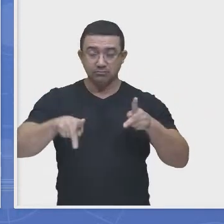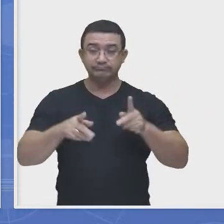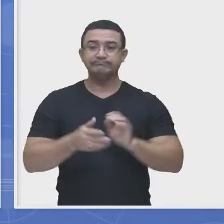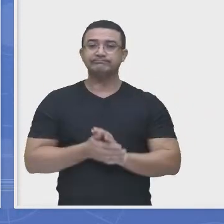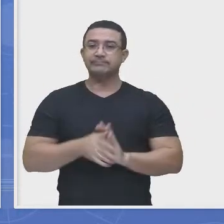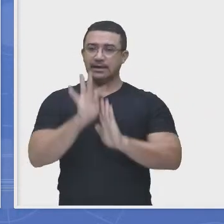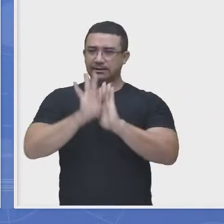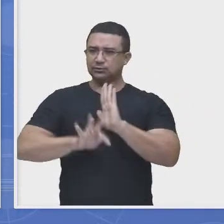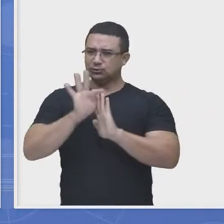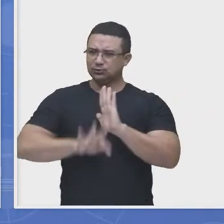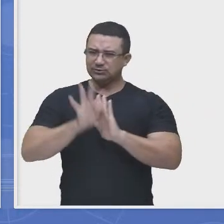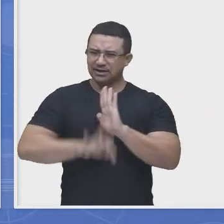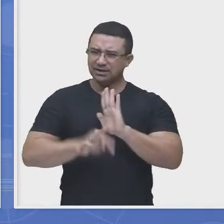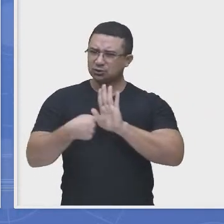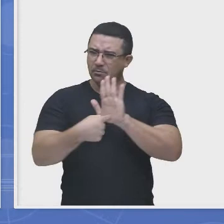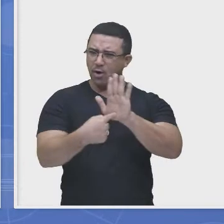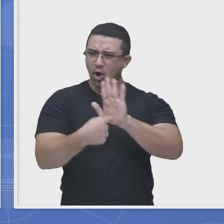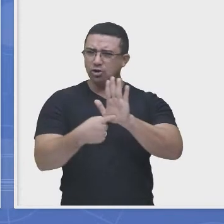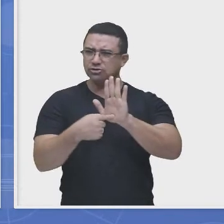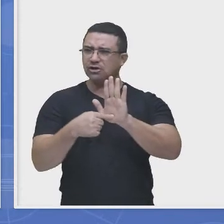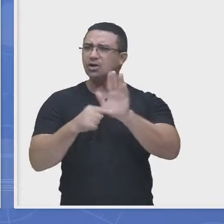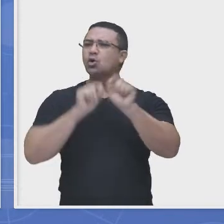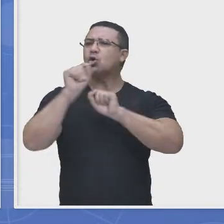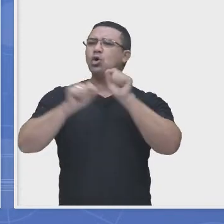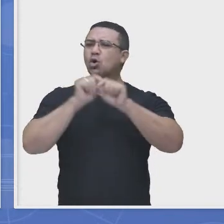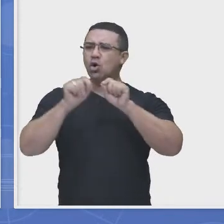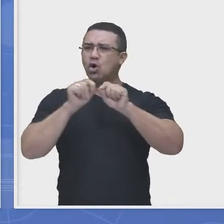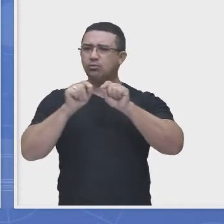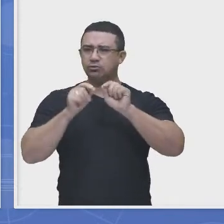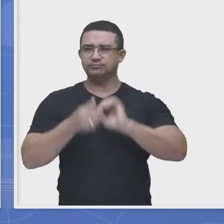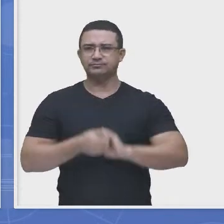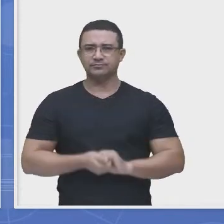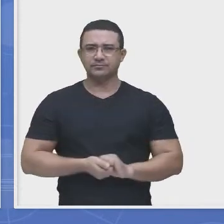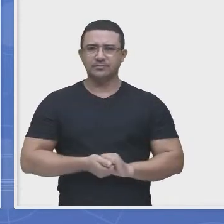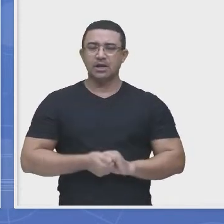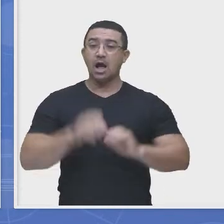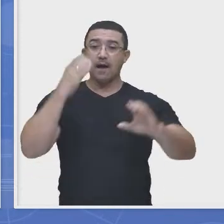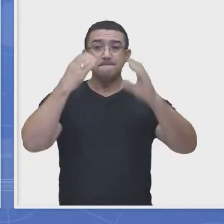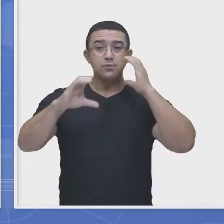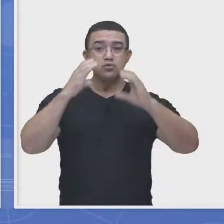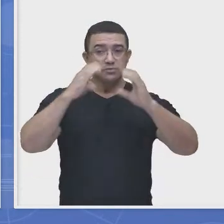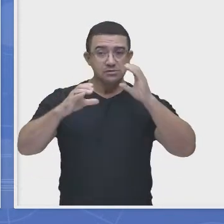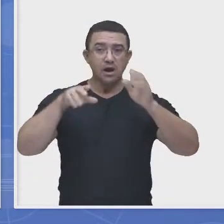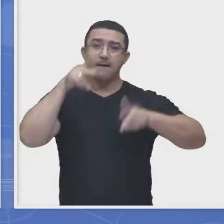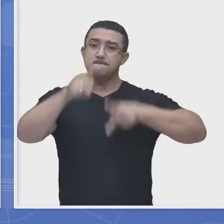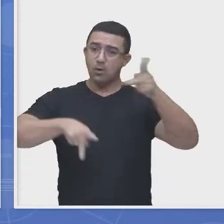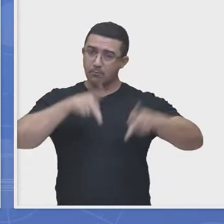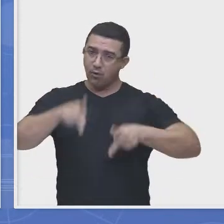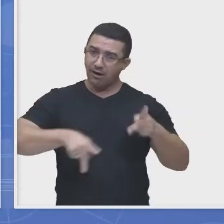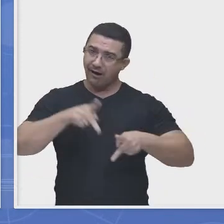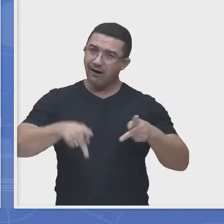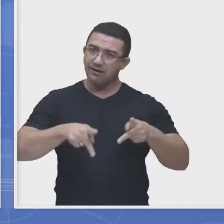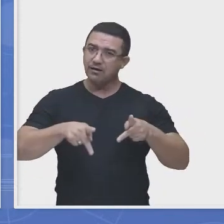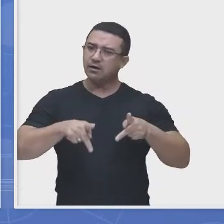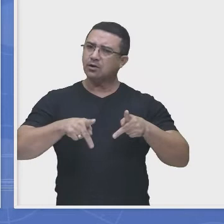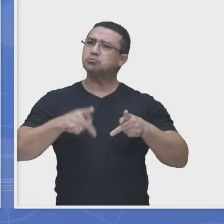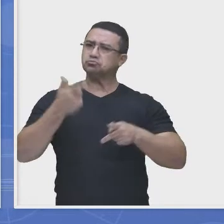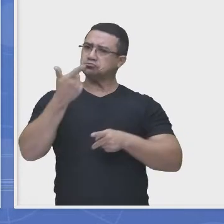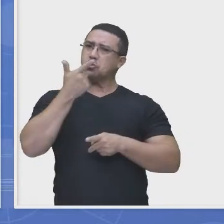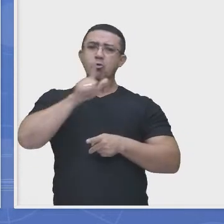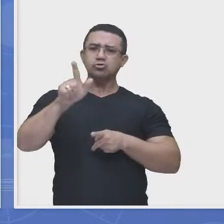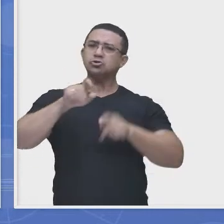abordar sobre o alcance, né, da canção popular, que ela alcançou uma